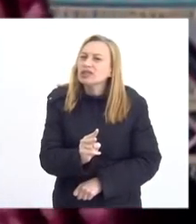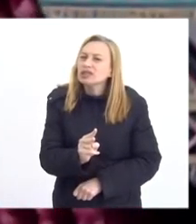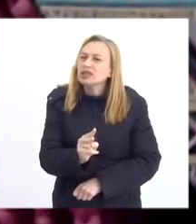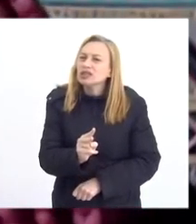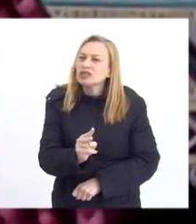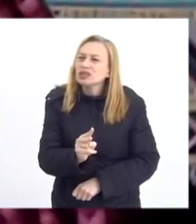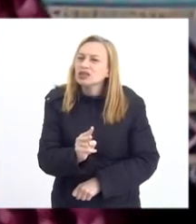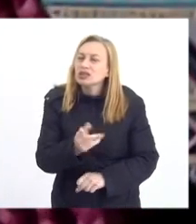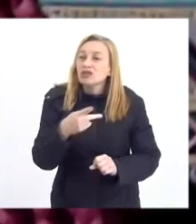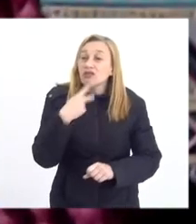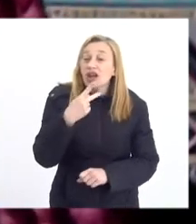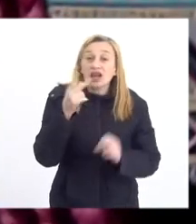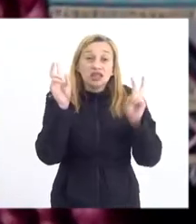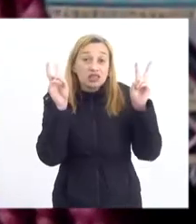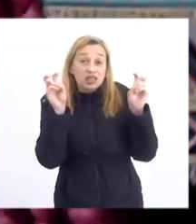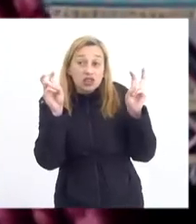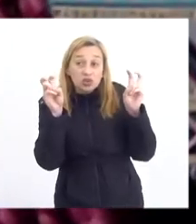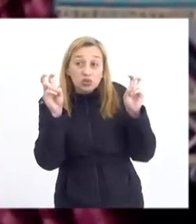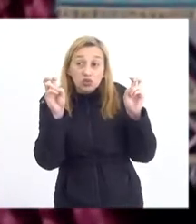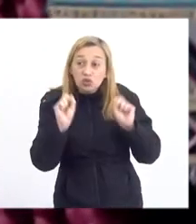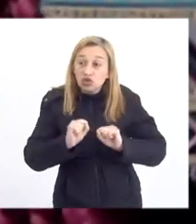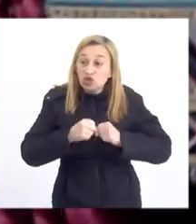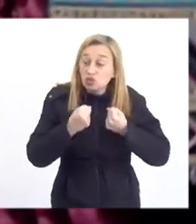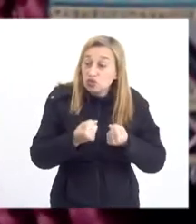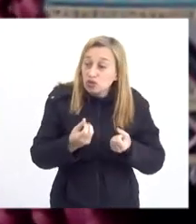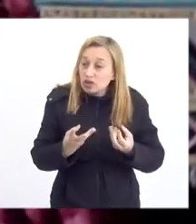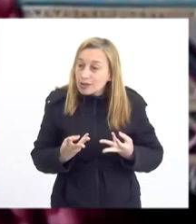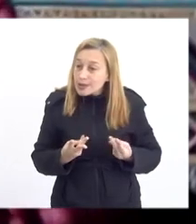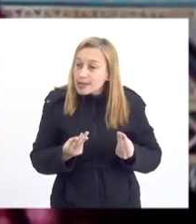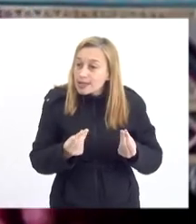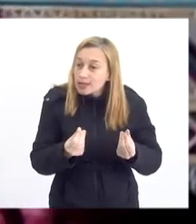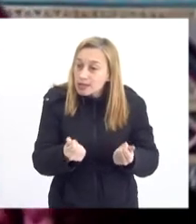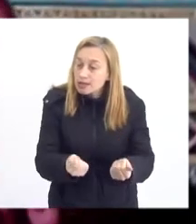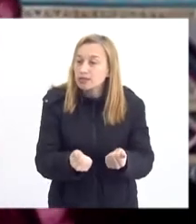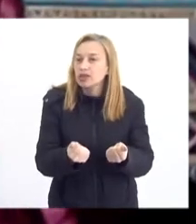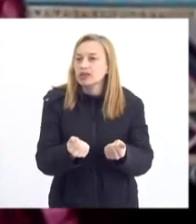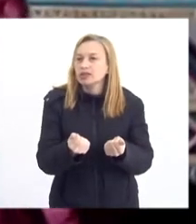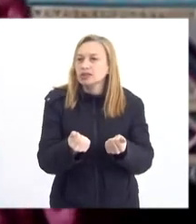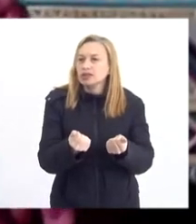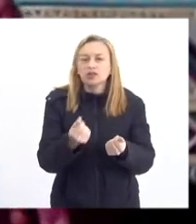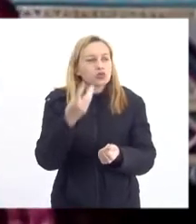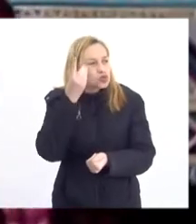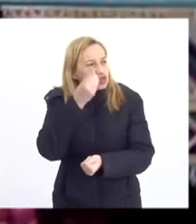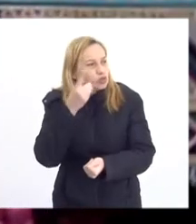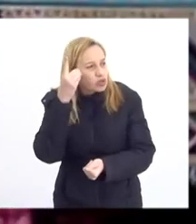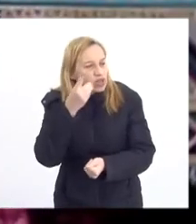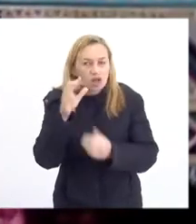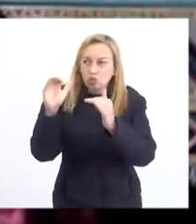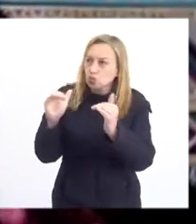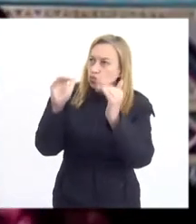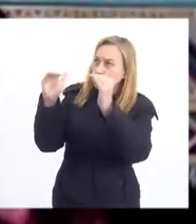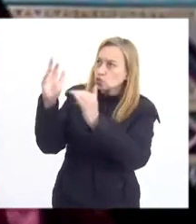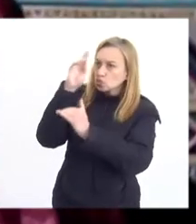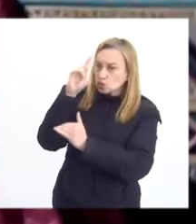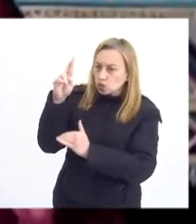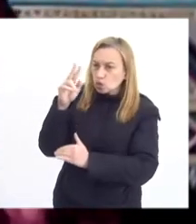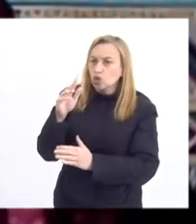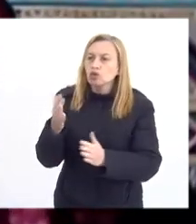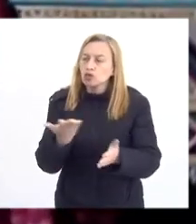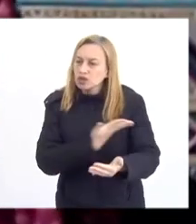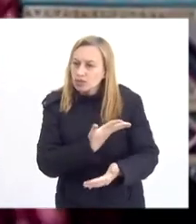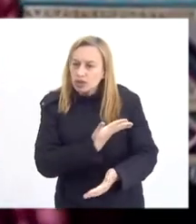trazer essas questões e buscar sempre a sensibilização dos deputados, né? Vossa Excelência, os companheiros aqui da